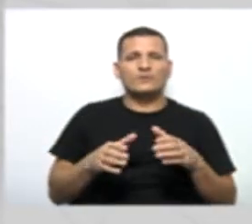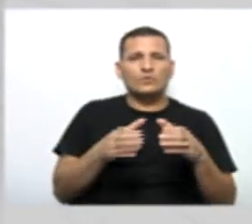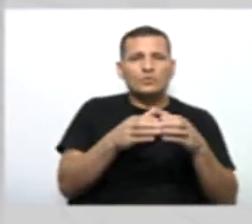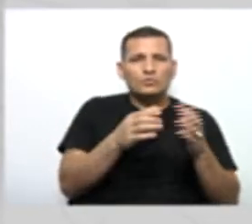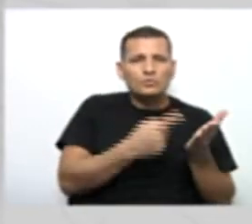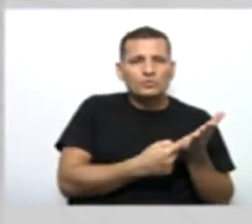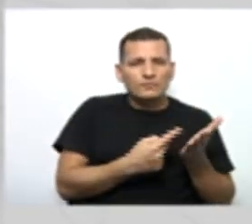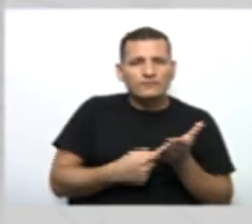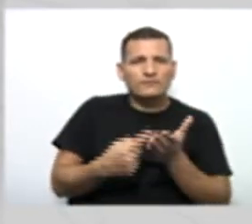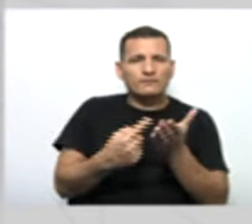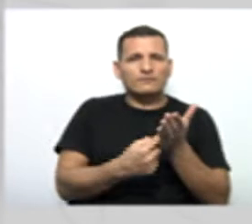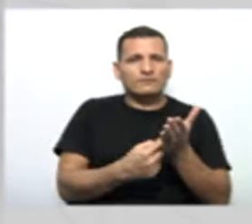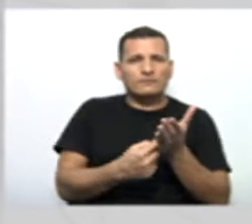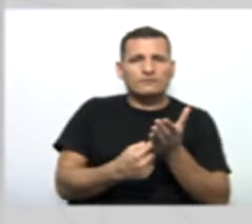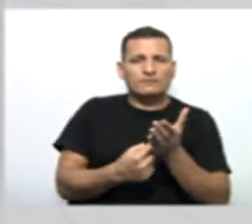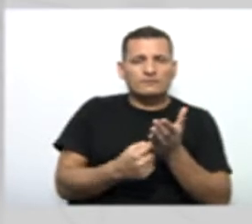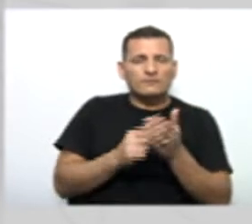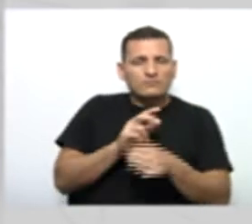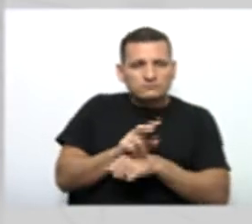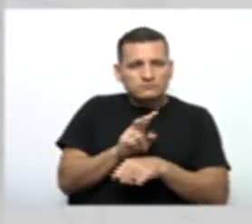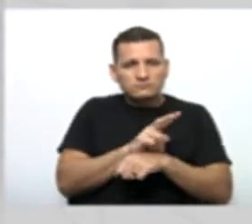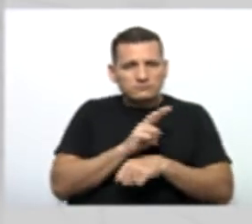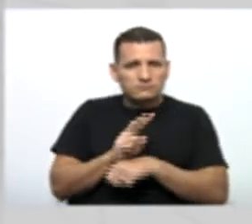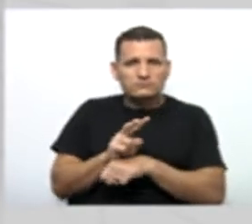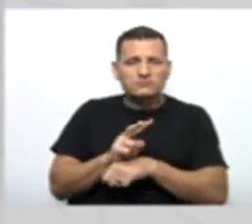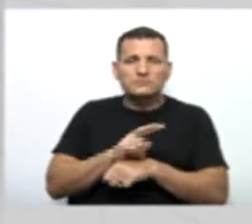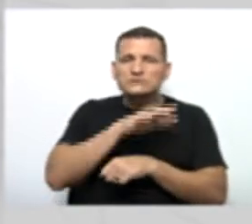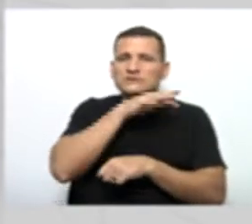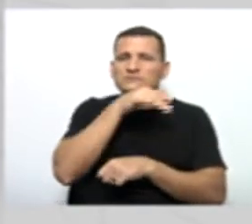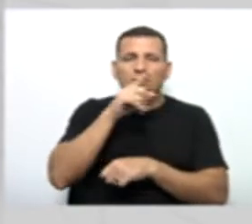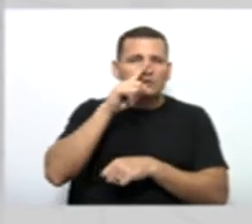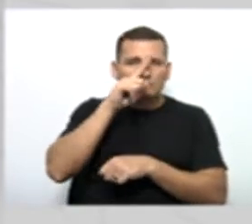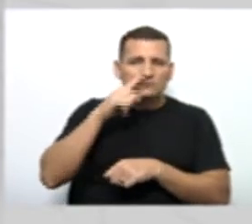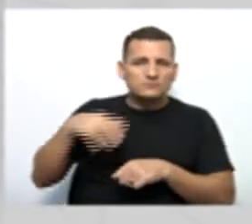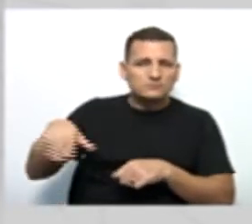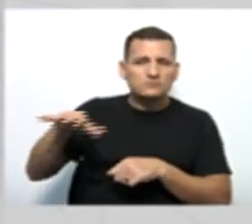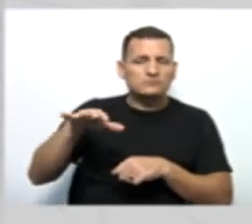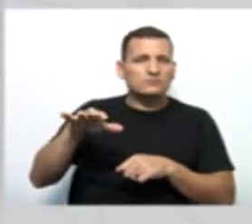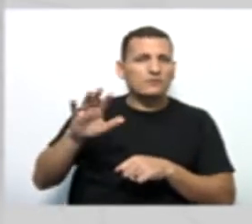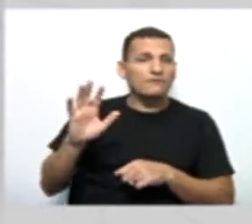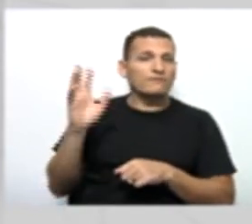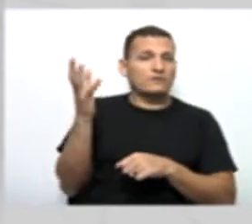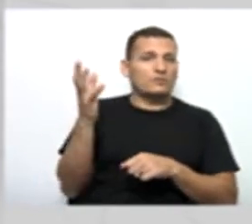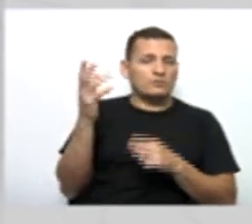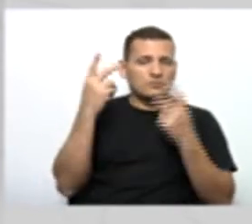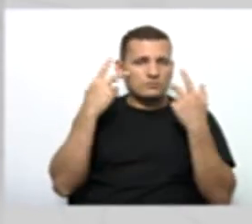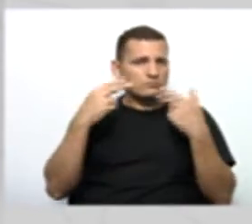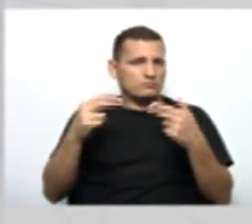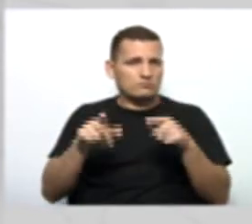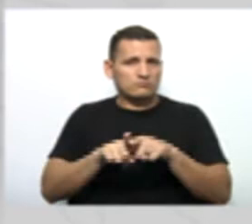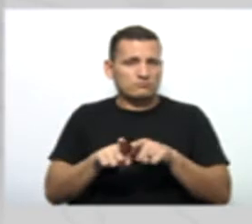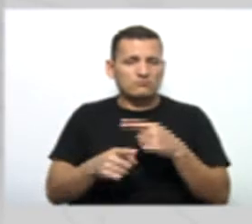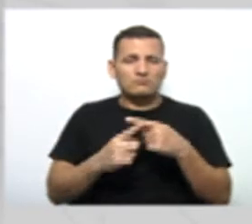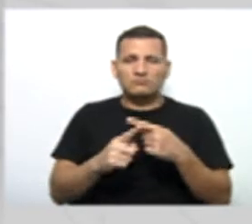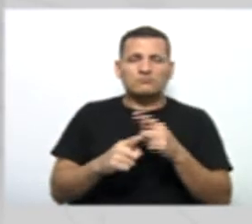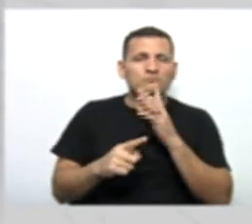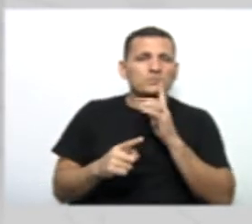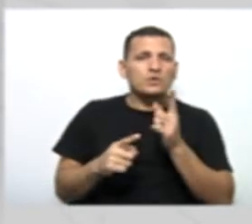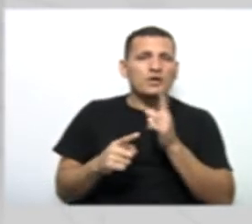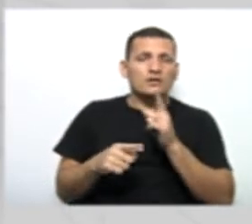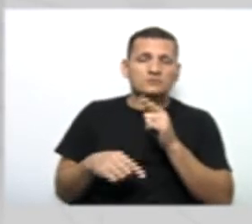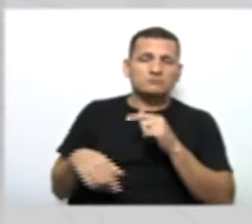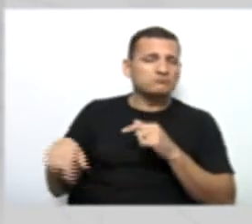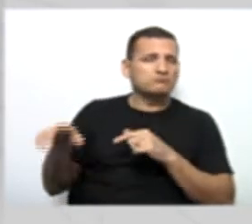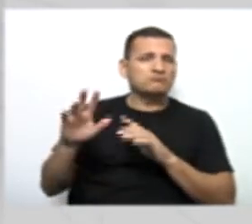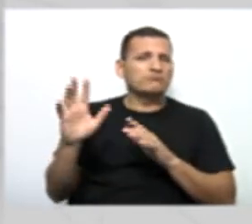se proteger de animais, se proteger de fenômenos naturais, porque ele não conhecia esses fenômenos e esses fenômenos eram interpretados